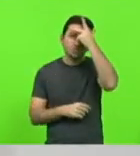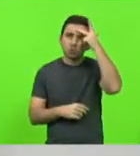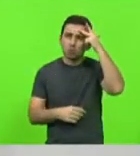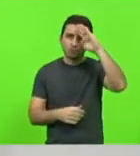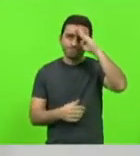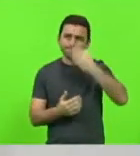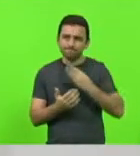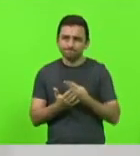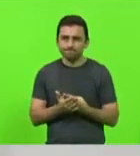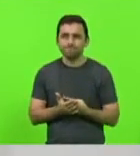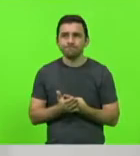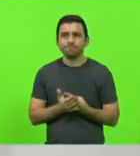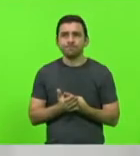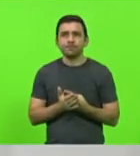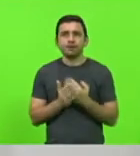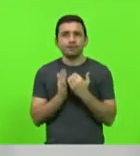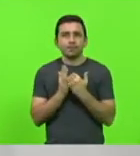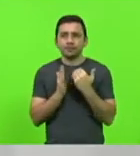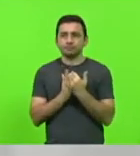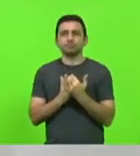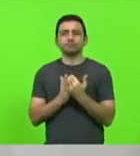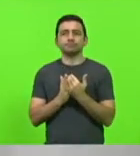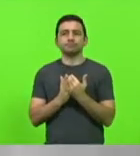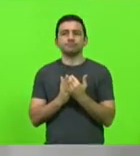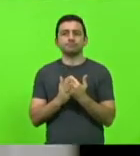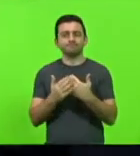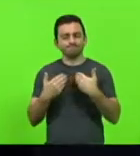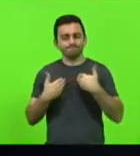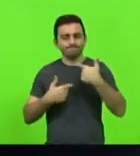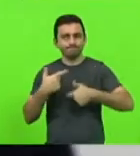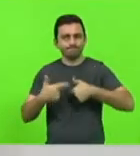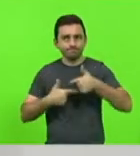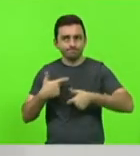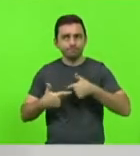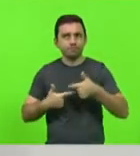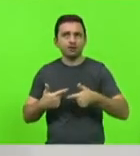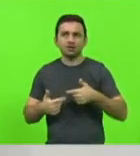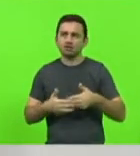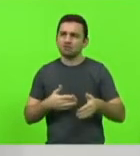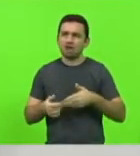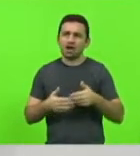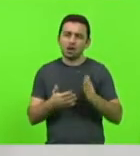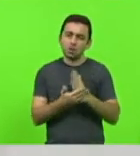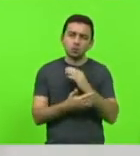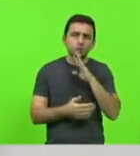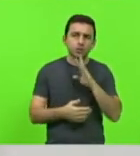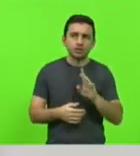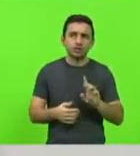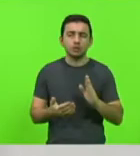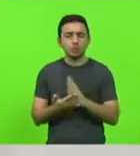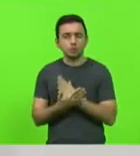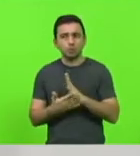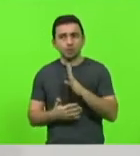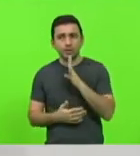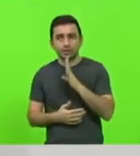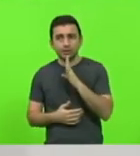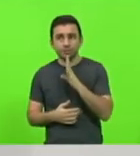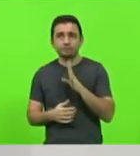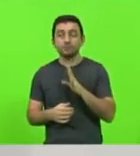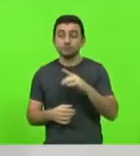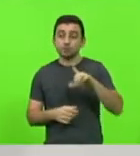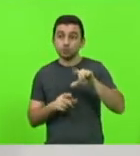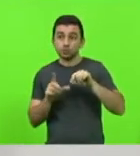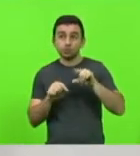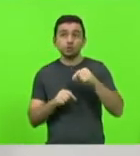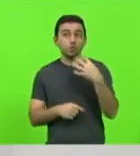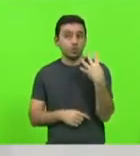acreditaram e depositaram sua confiança no nosso trabalho, sejam eles anônimos ou não, elegendo nossos quatro deputados